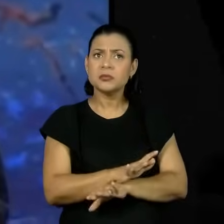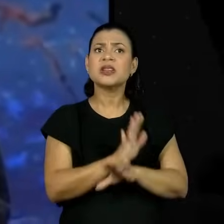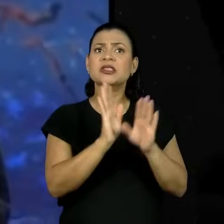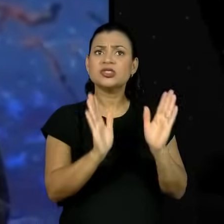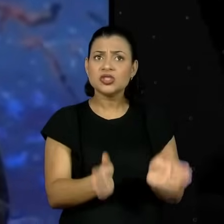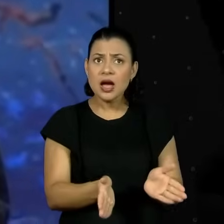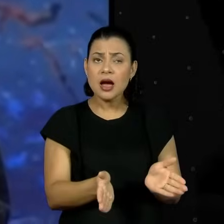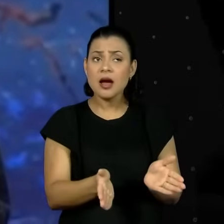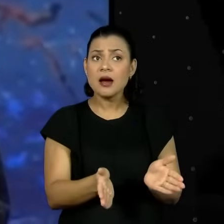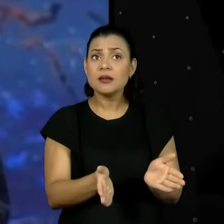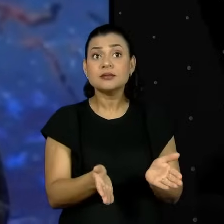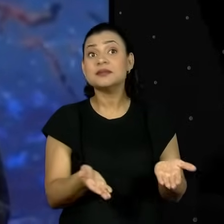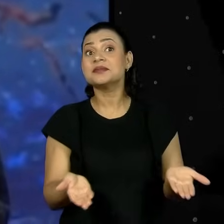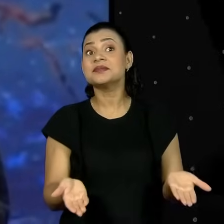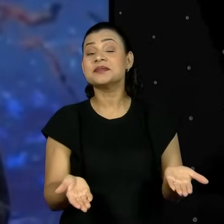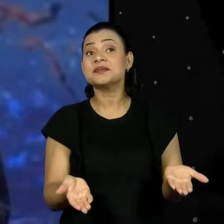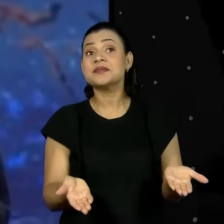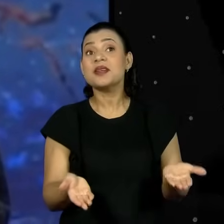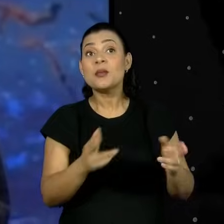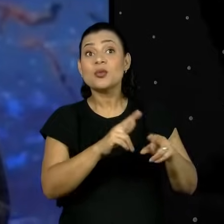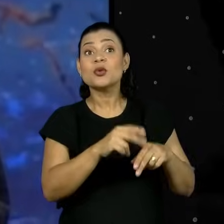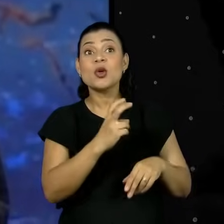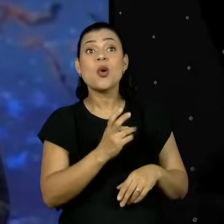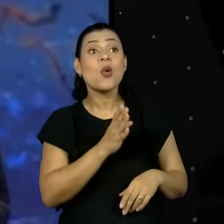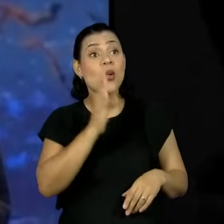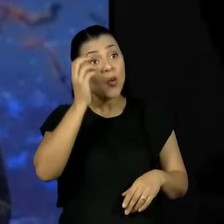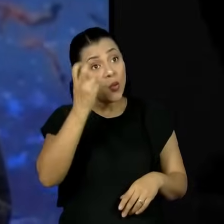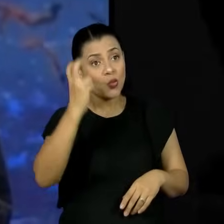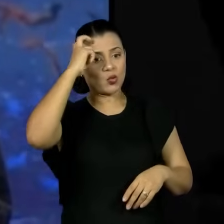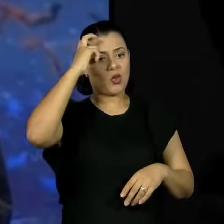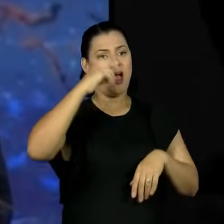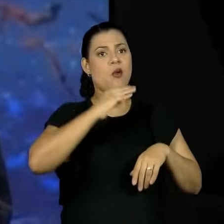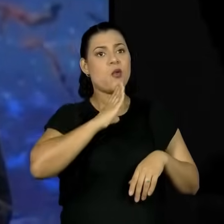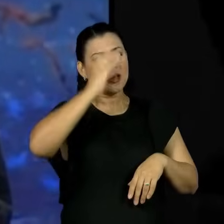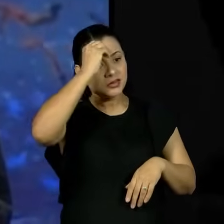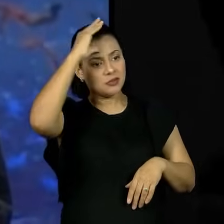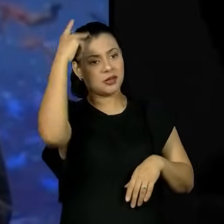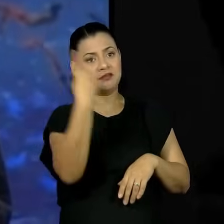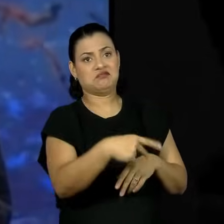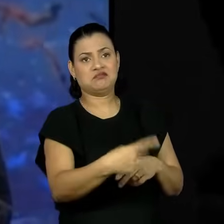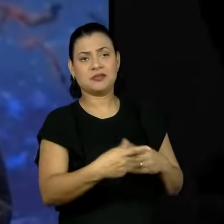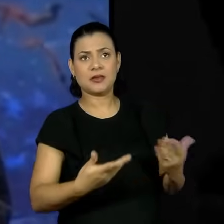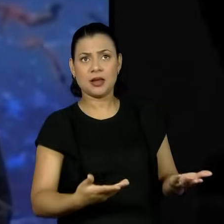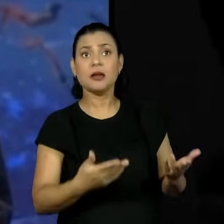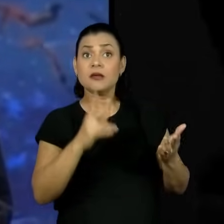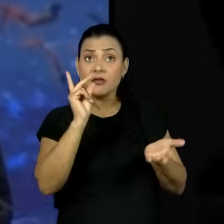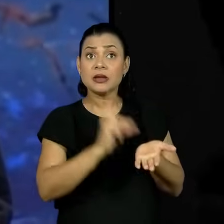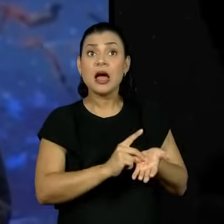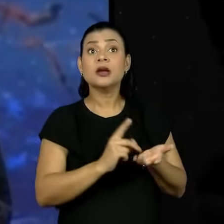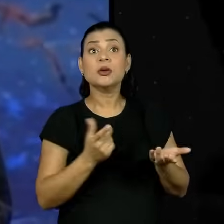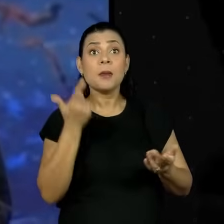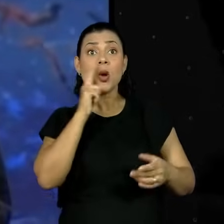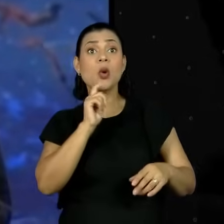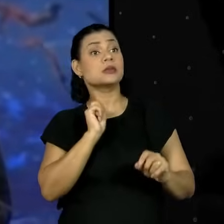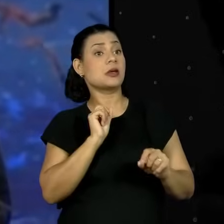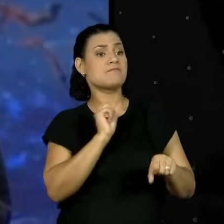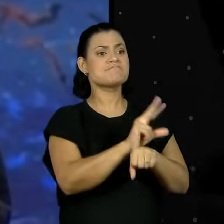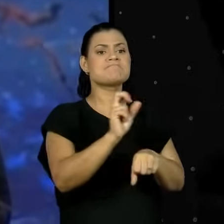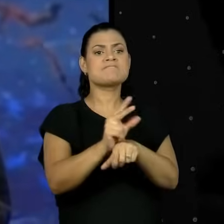um ensino, uma cultura que ele vai poder concorrer, né, no mundo, né, no mercado do mundo,